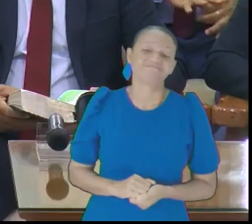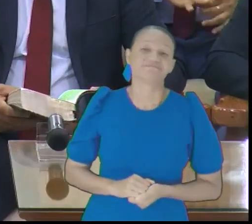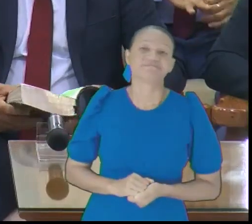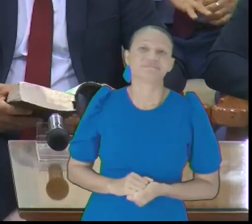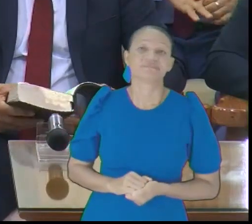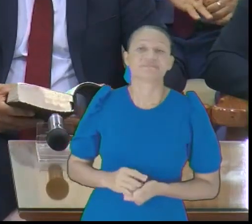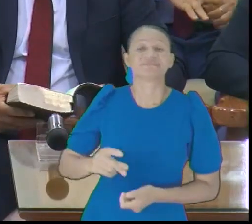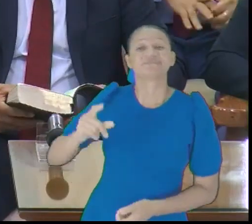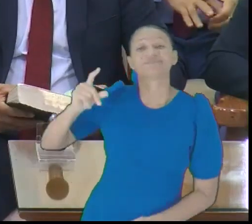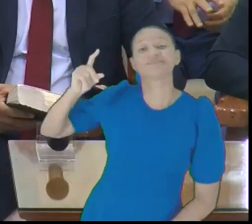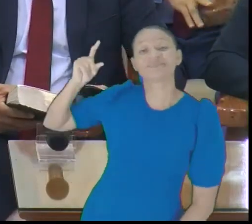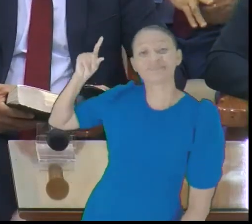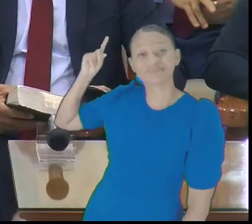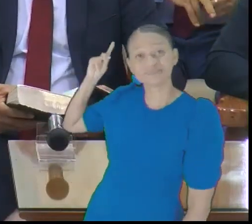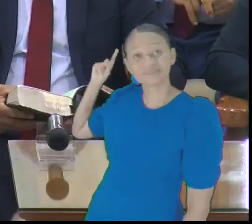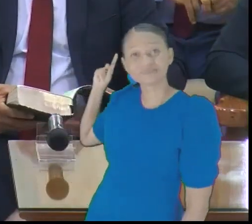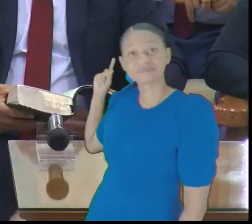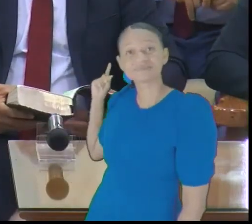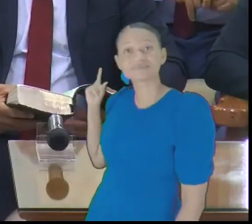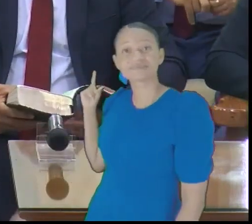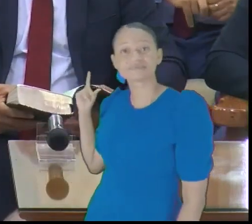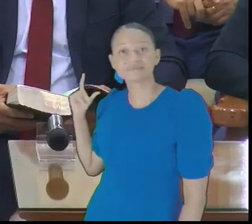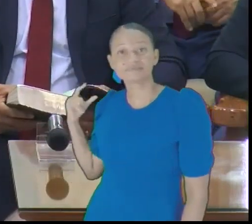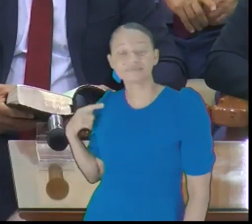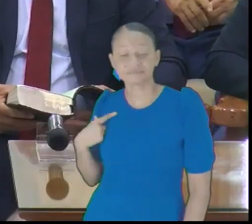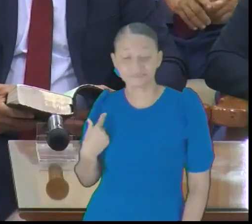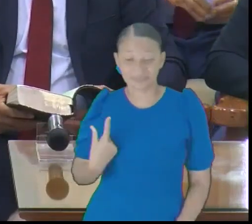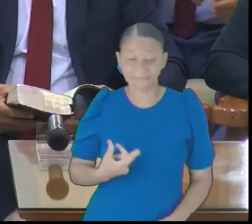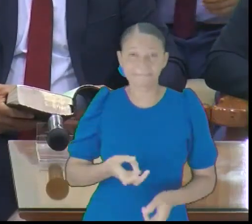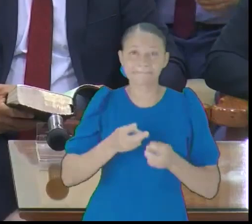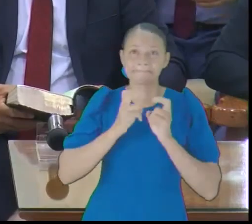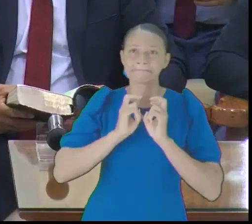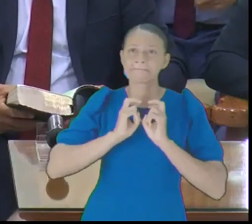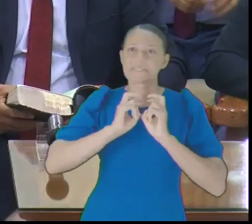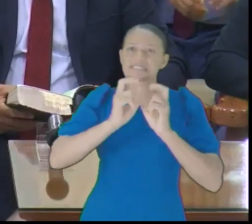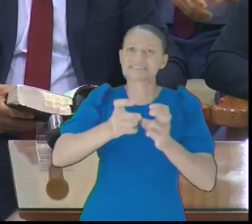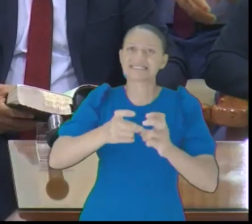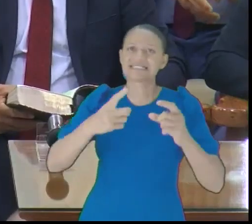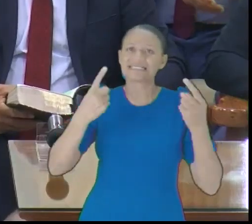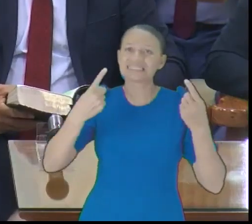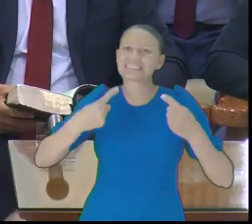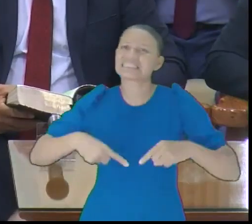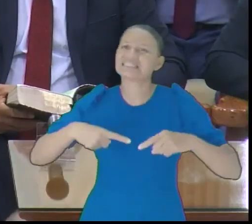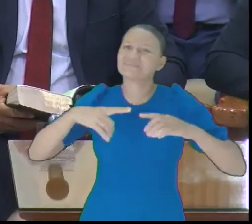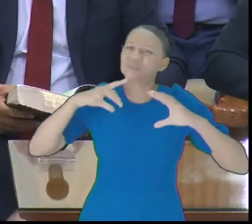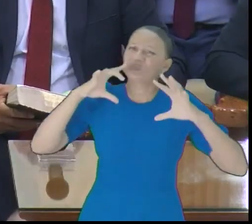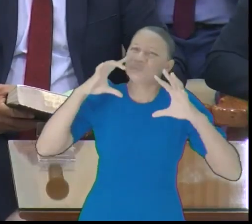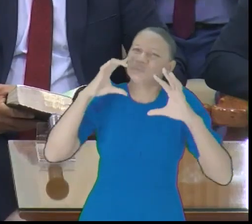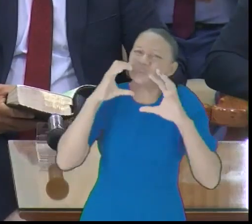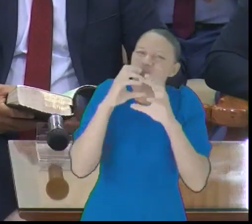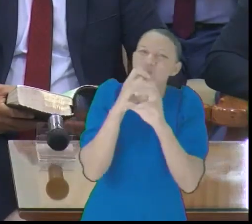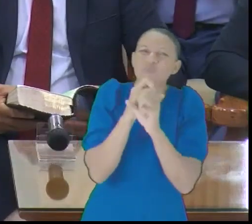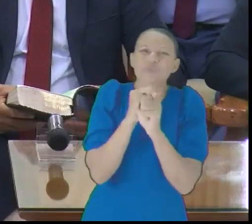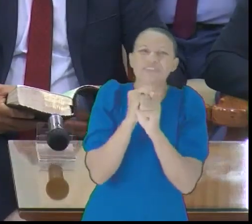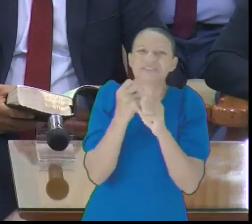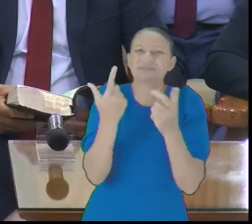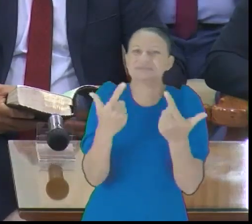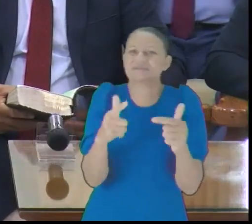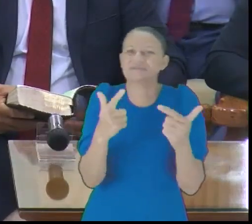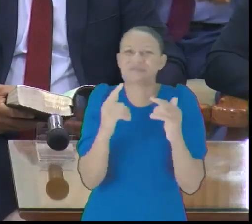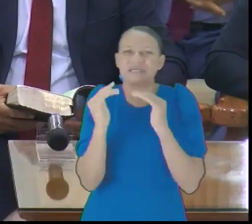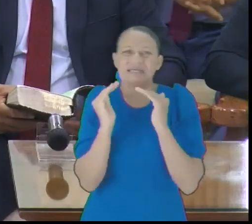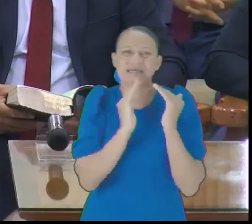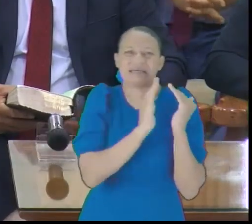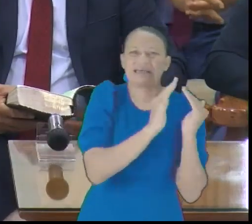E naquela época, ir pelos trilhos era um desafio, porque era muito escuro. Não tinha casa,